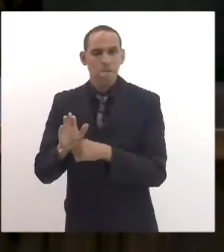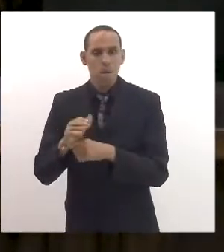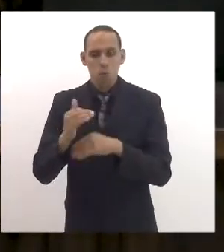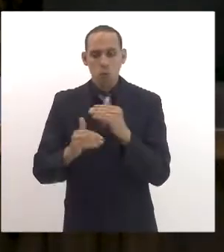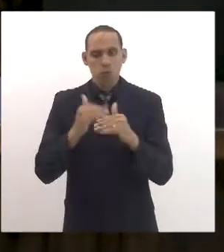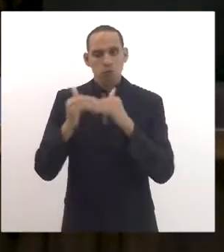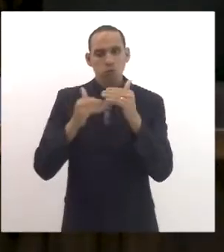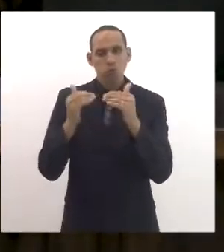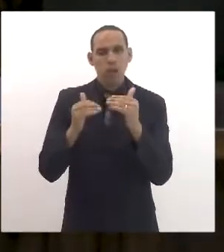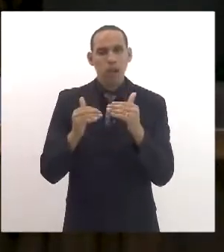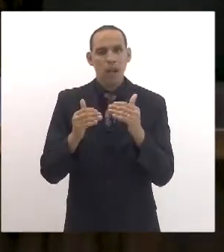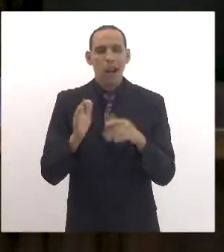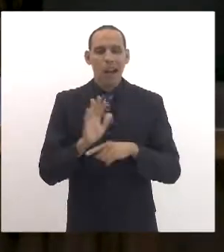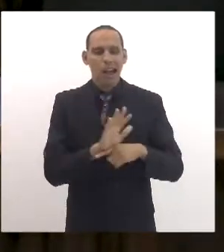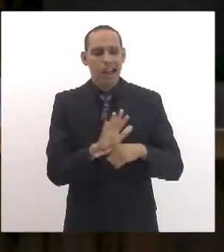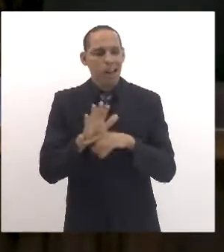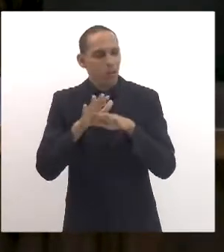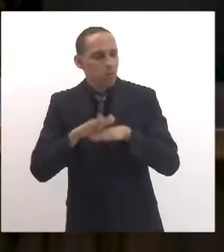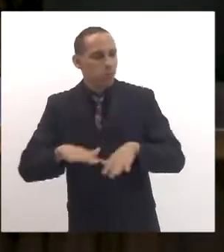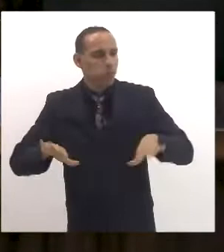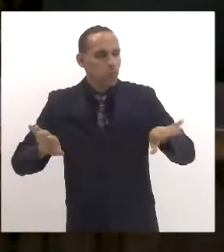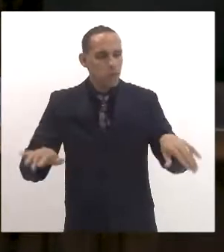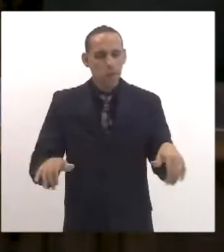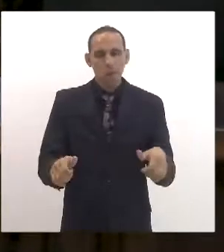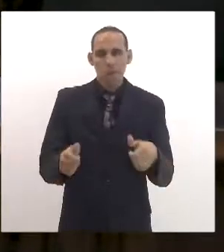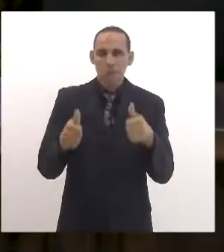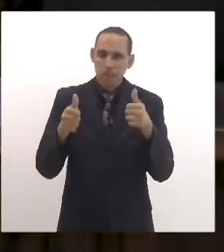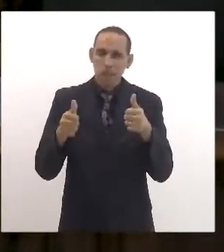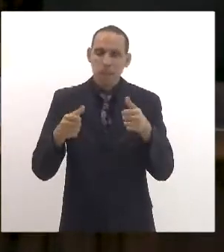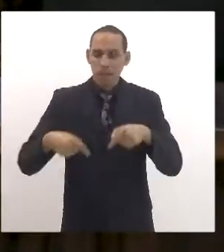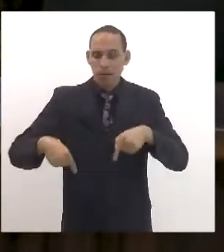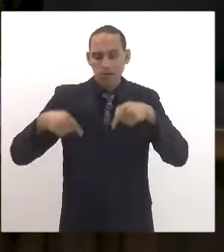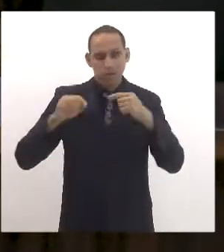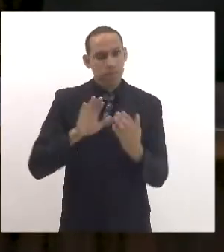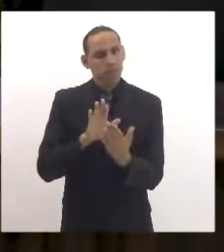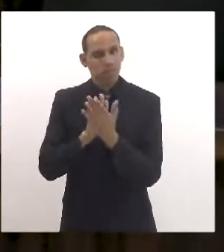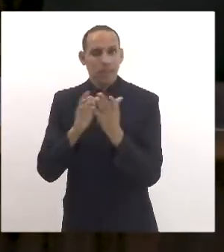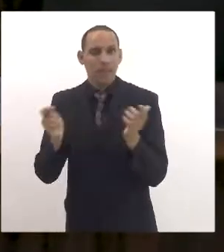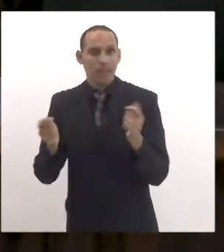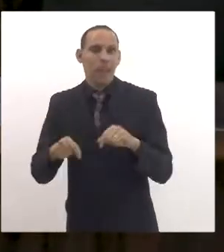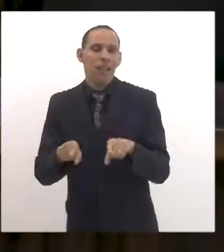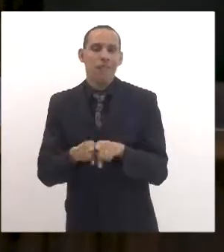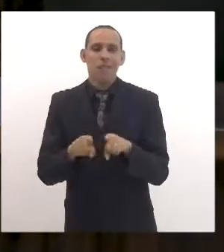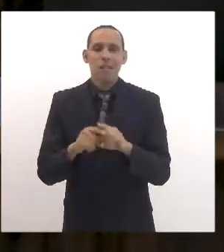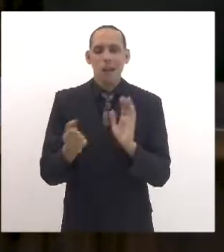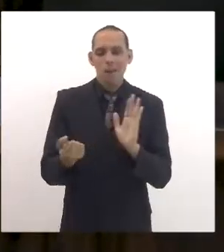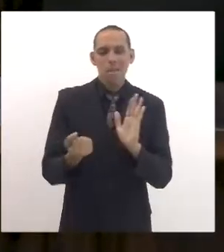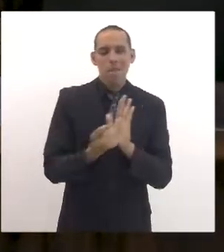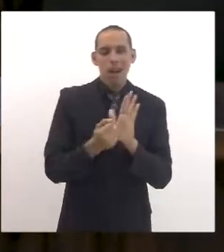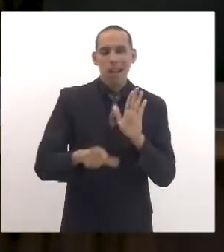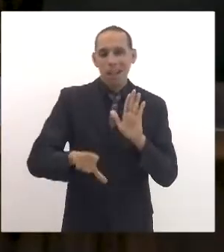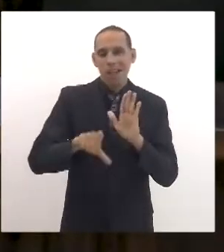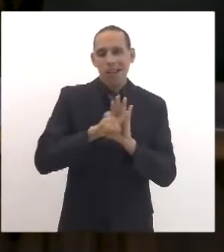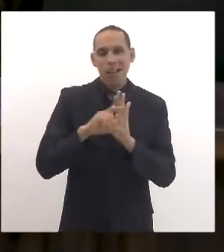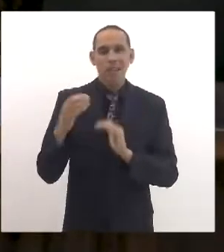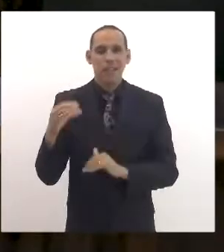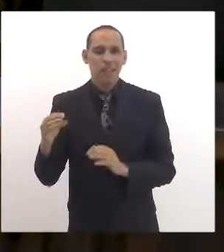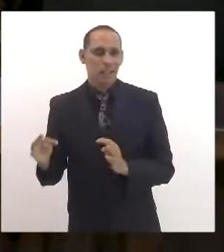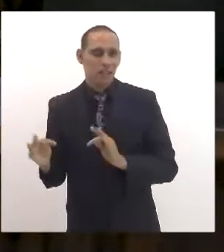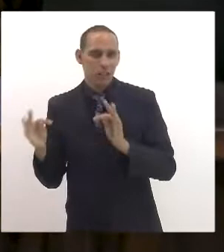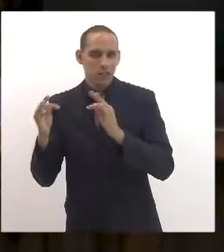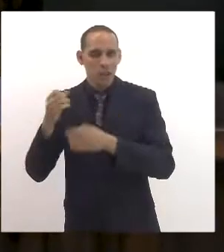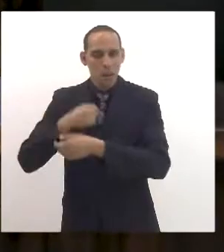de desenvolvimento aos desafios dos quais já falei. Desde a publicação do Marco Legal da Ciência e Tecnologia, em